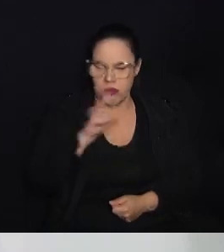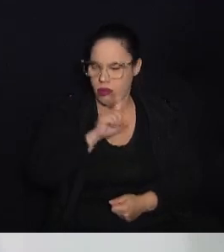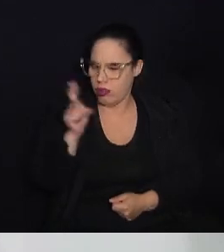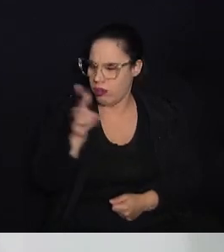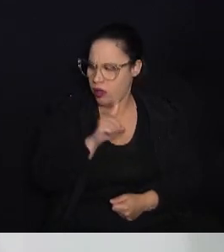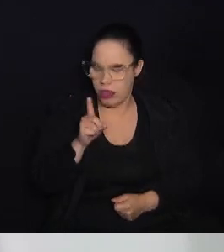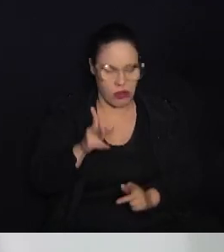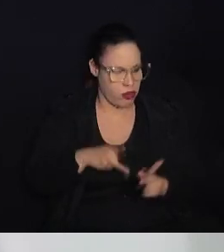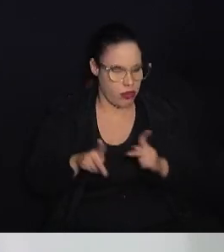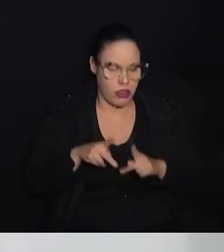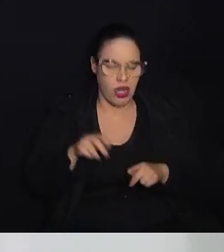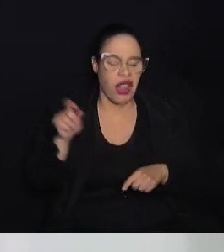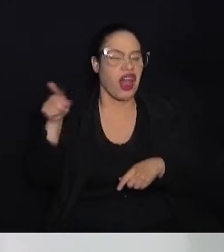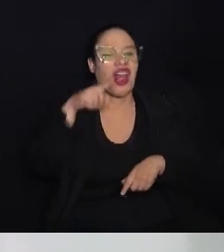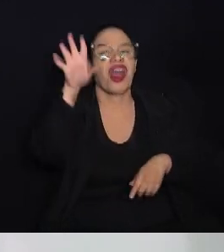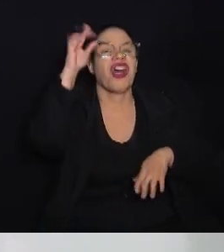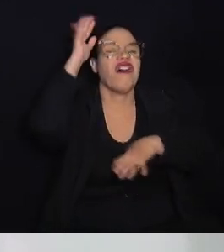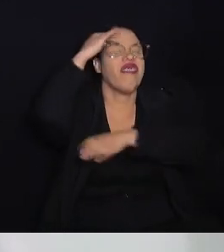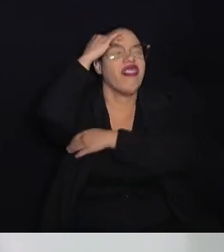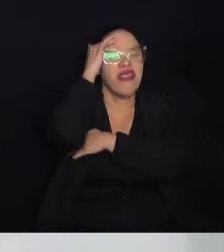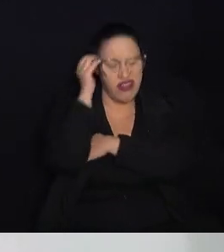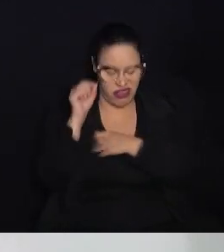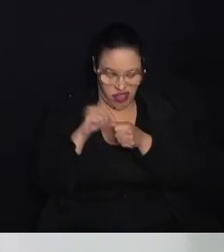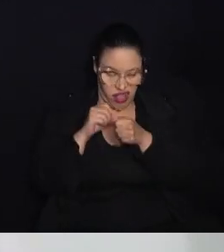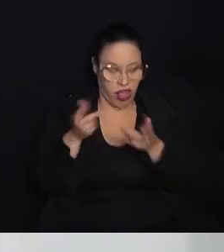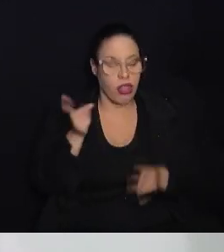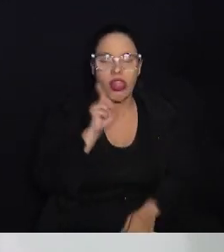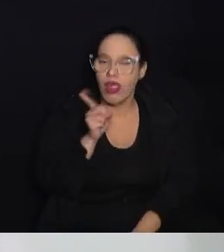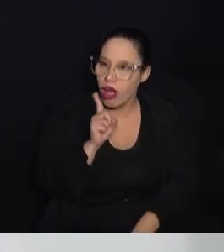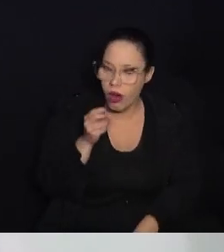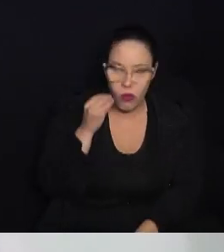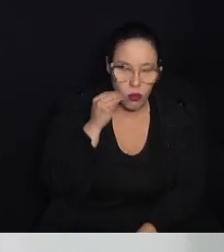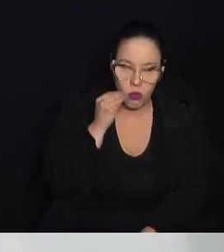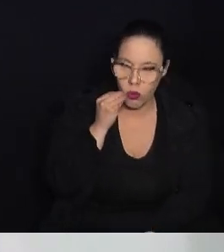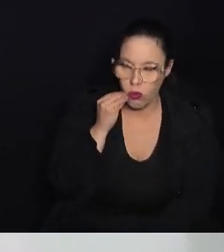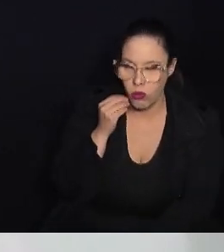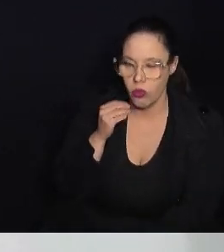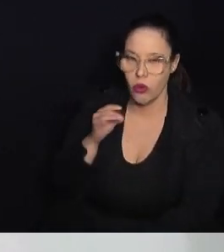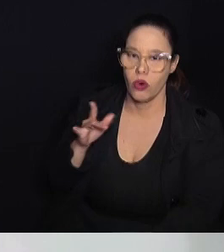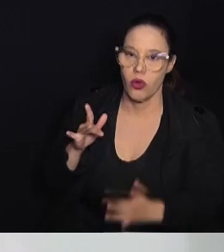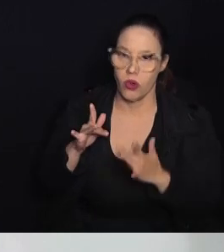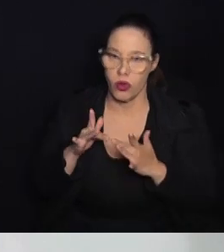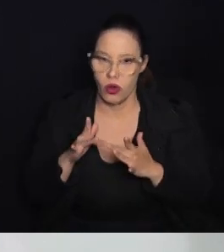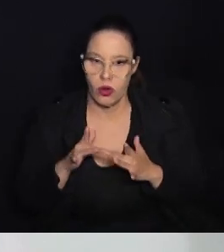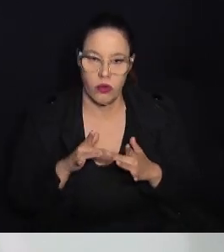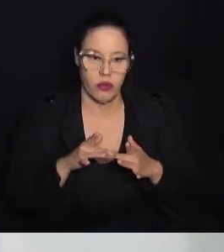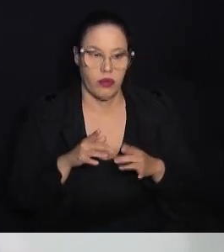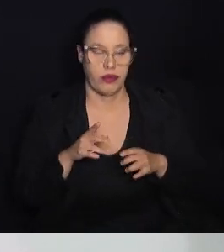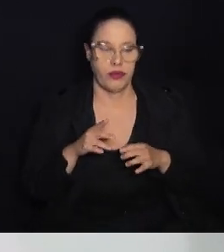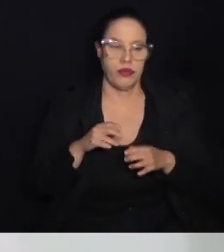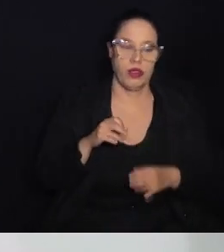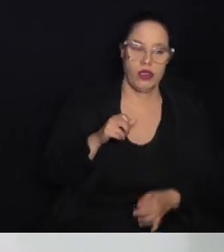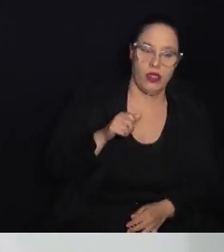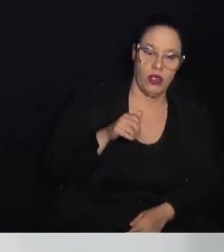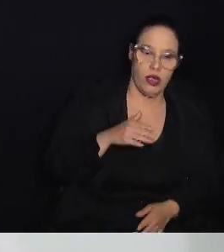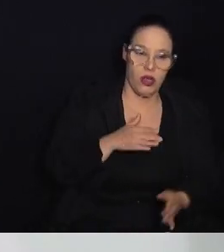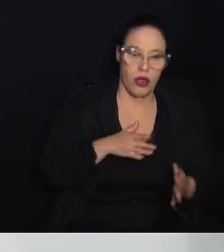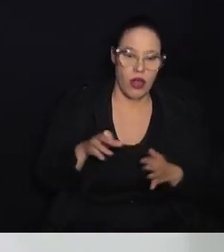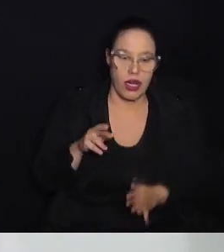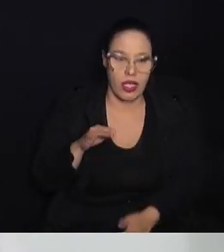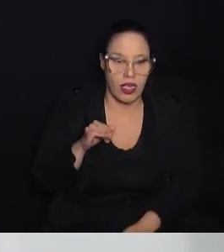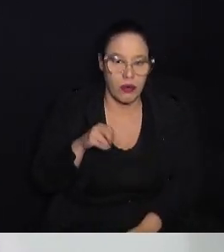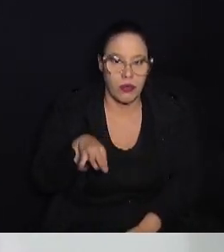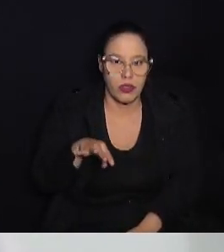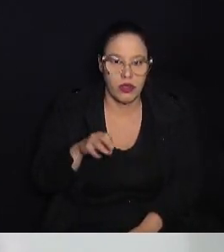mundo, não é para todo mundo da população sair achando que tem que fazer esse teste. Na verdade, o rastreamento do diabetes